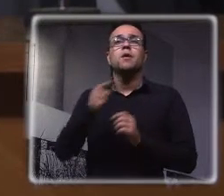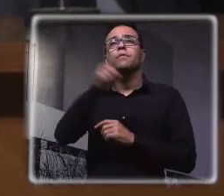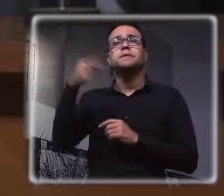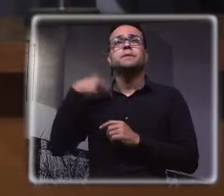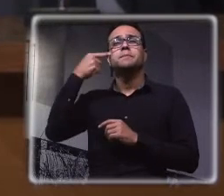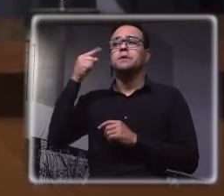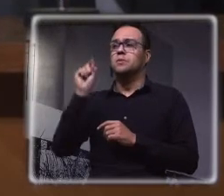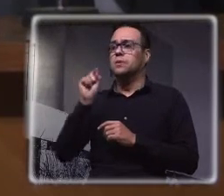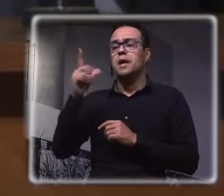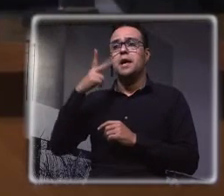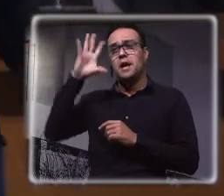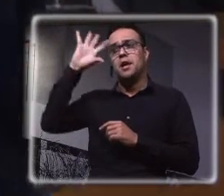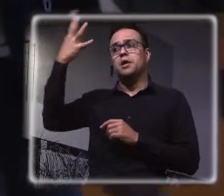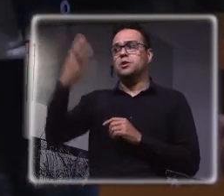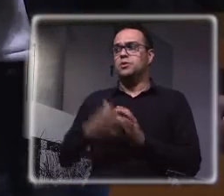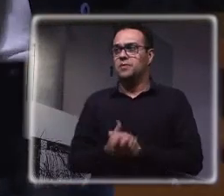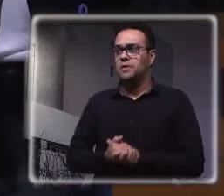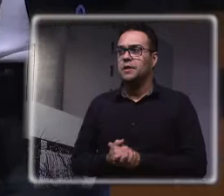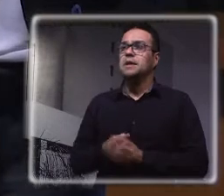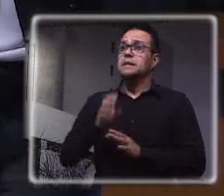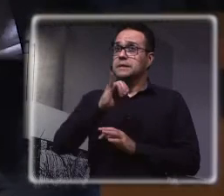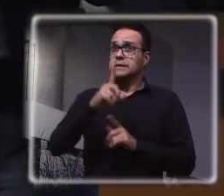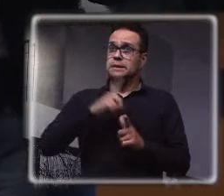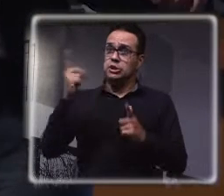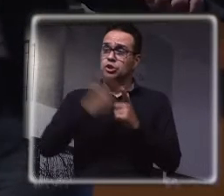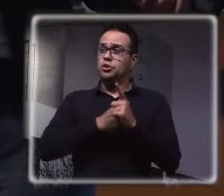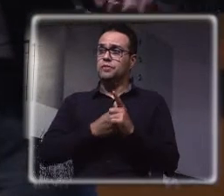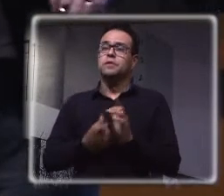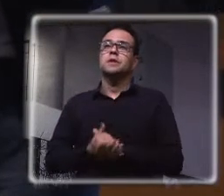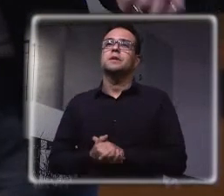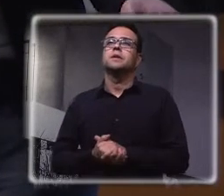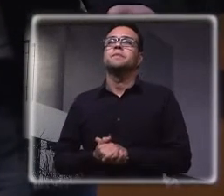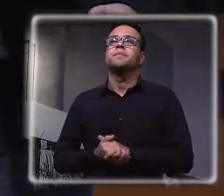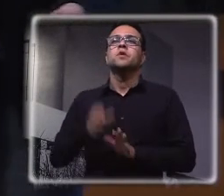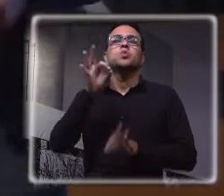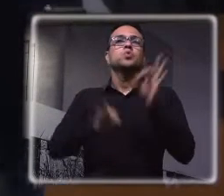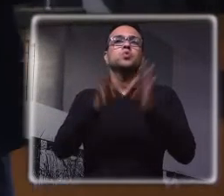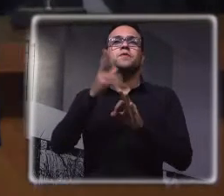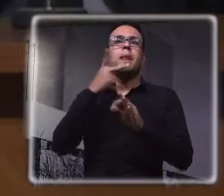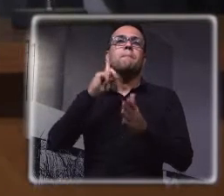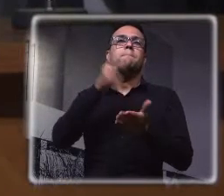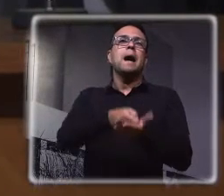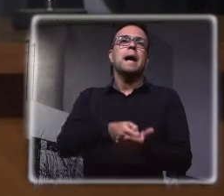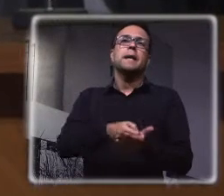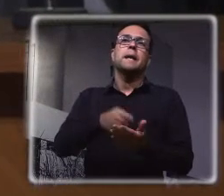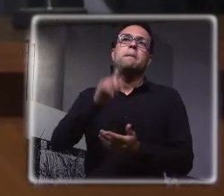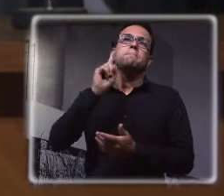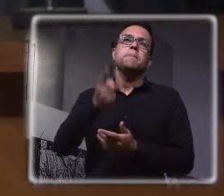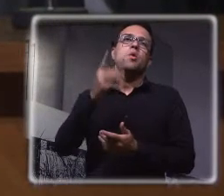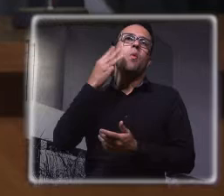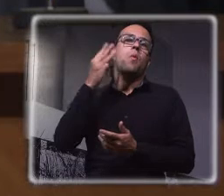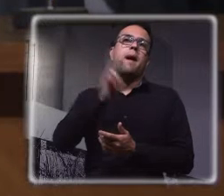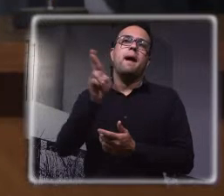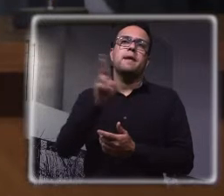que resolveria, diante de um superendividado, o juiz mencionar na sentença: pague tantos R$1.000 em